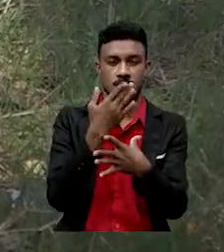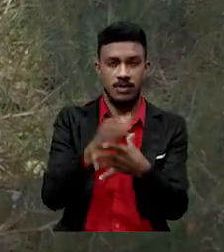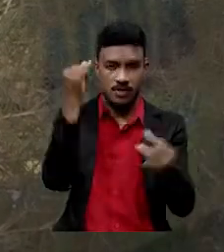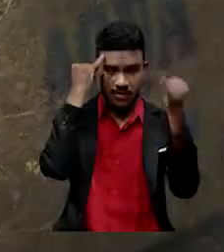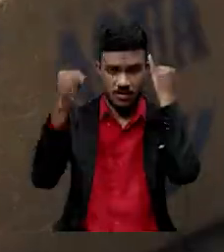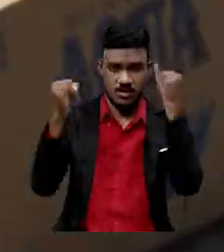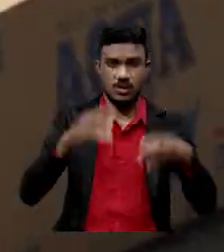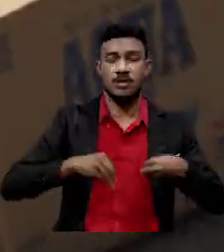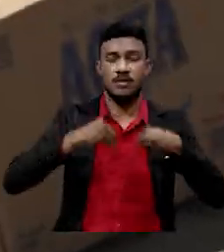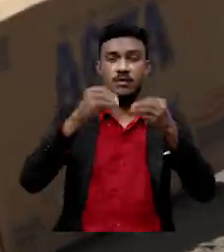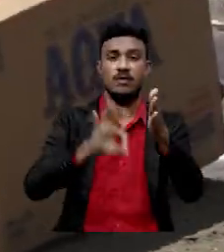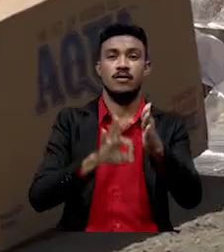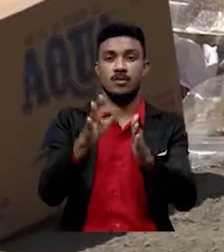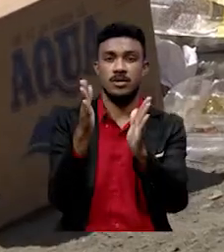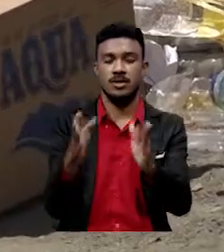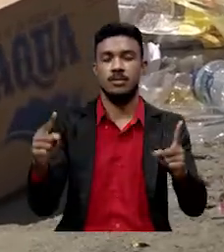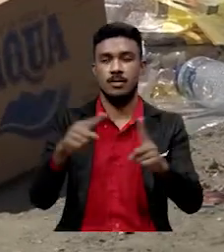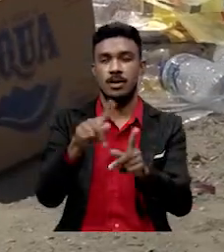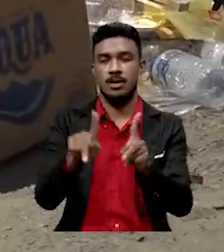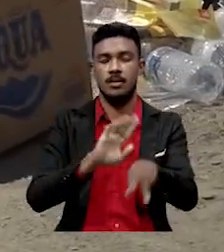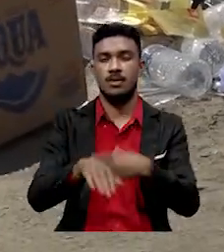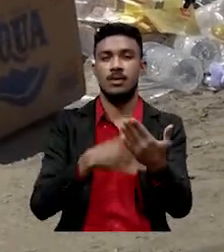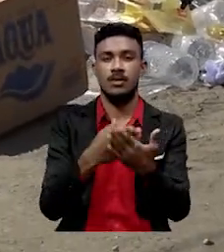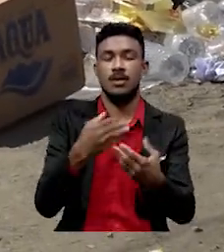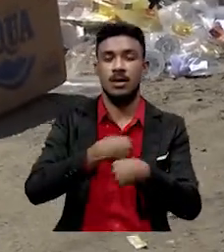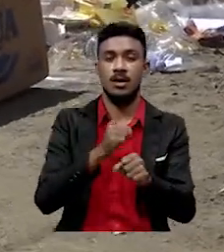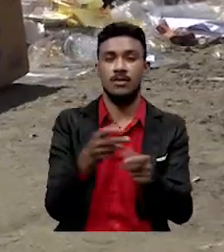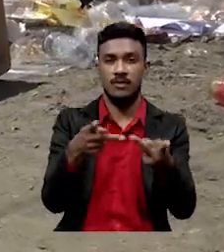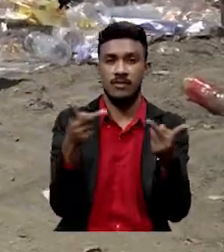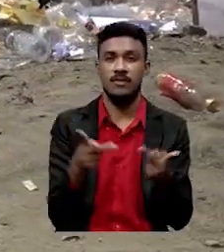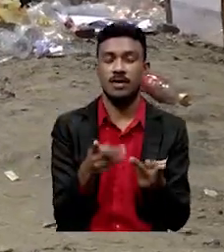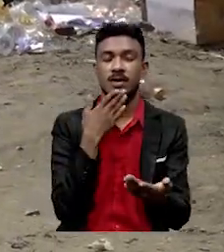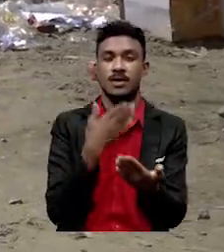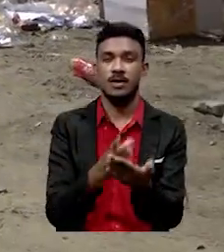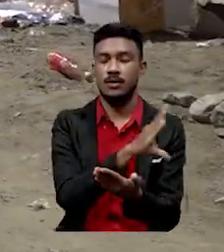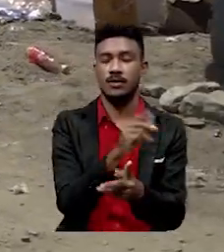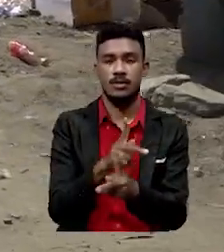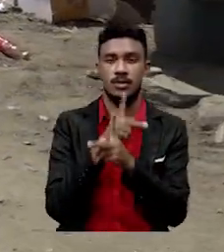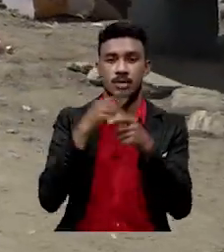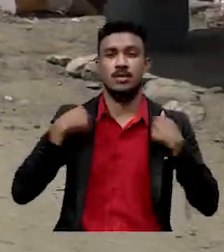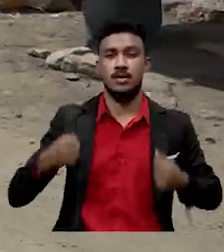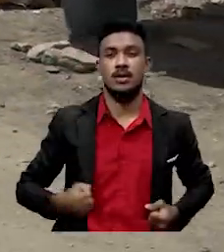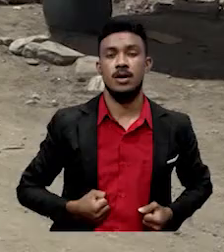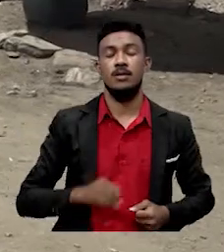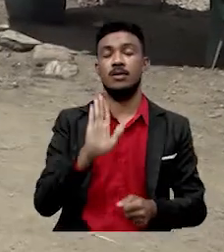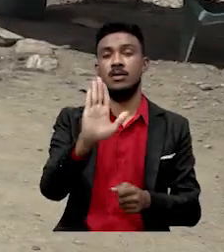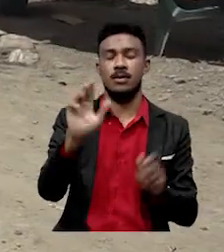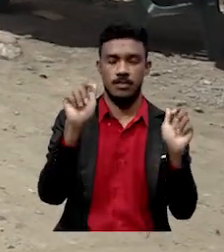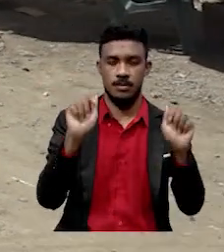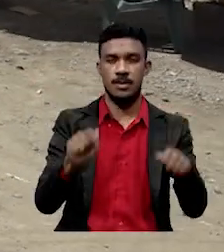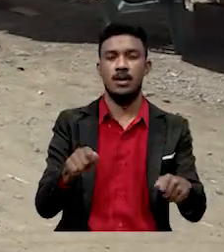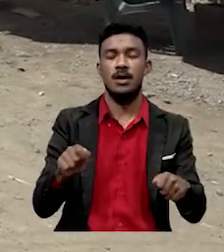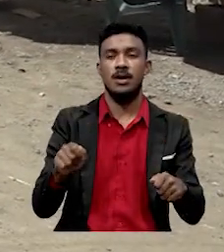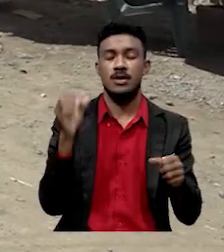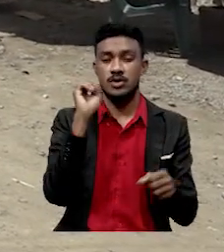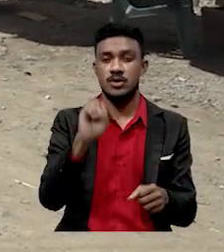fo formação ba comunidade sira, cria condição diak, no bela asegura saúde comunidade niang atu nunee bela